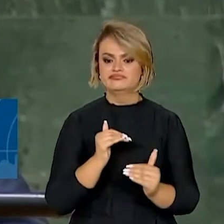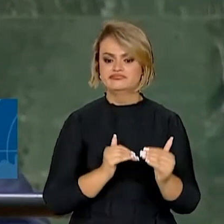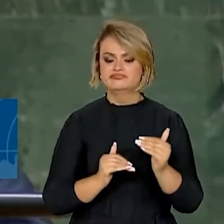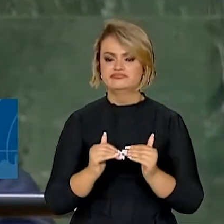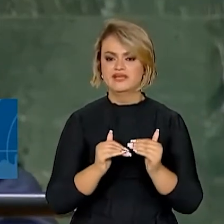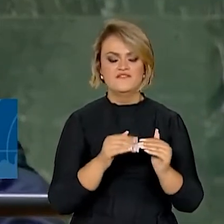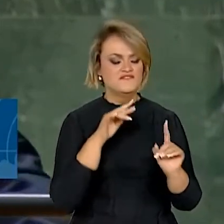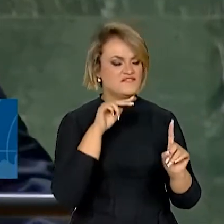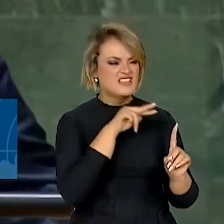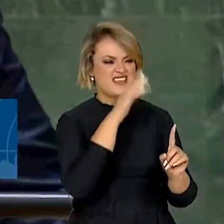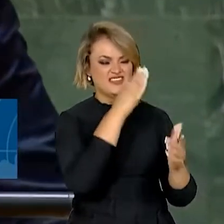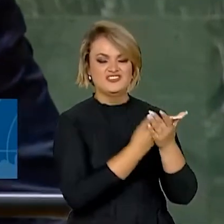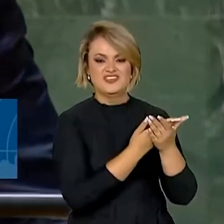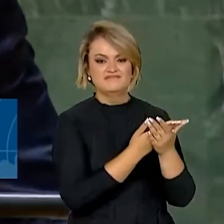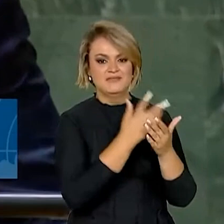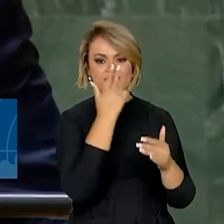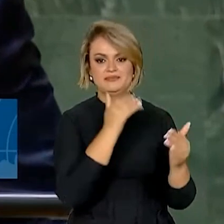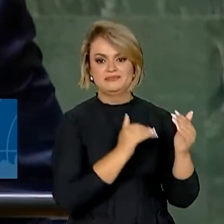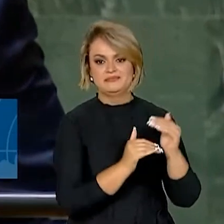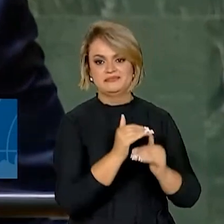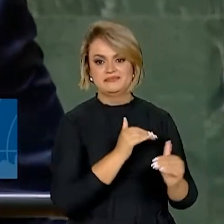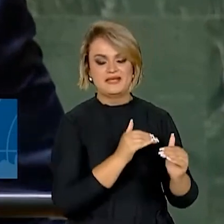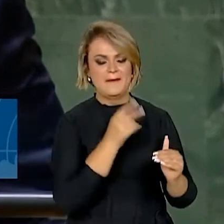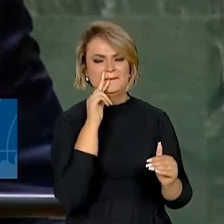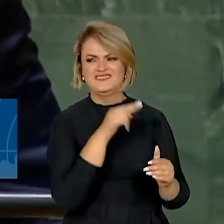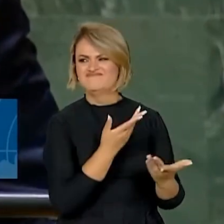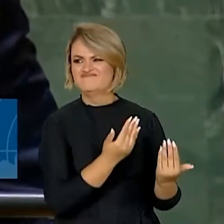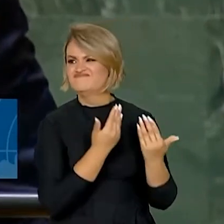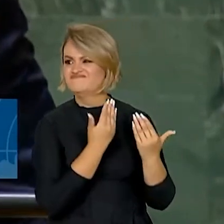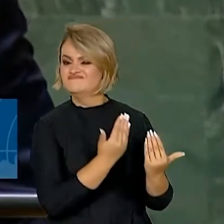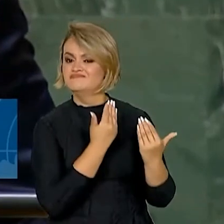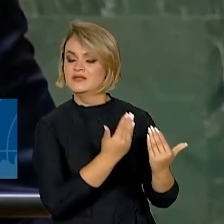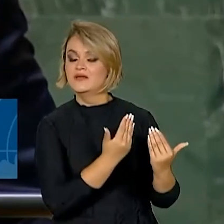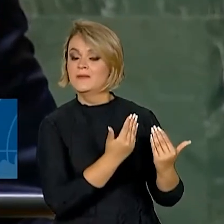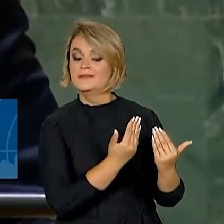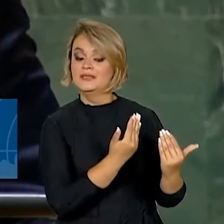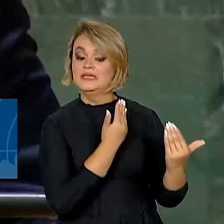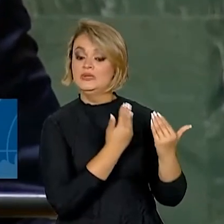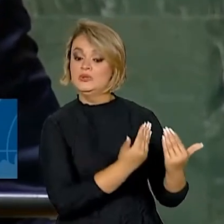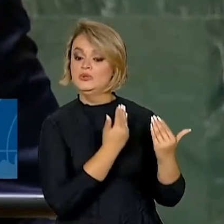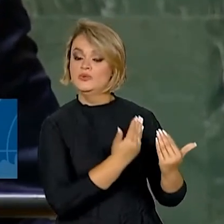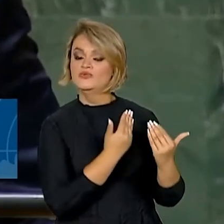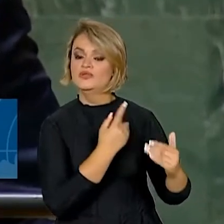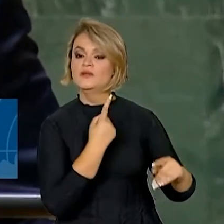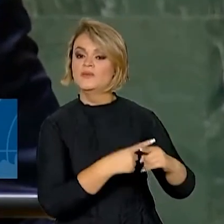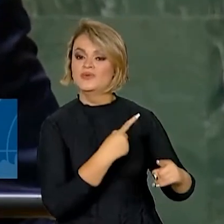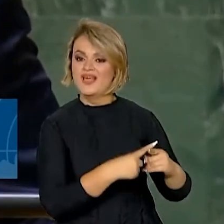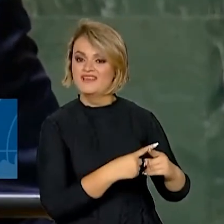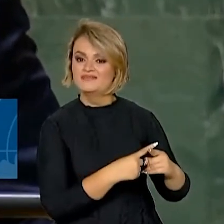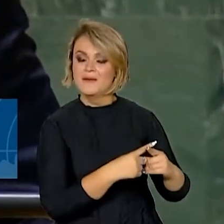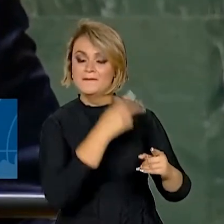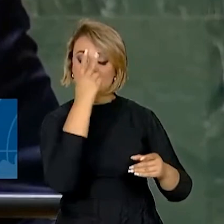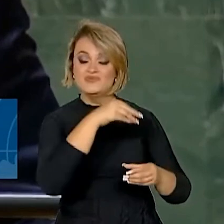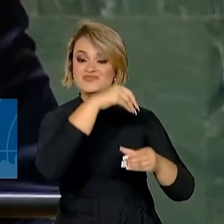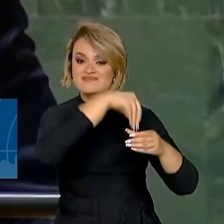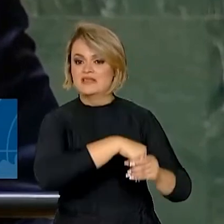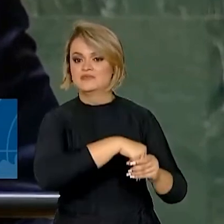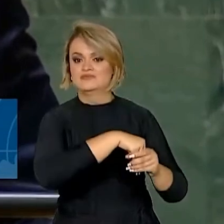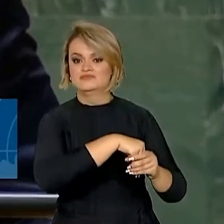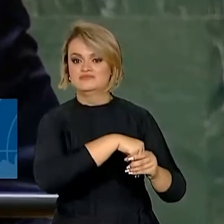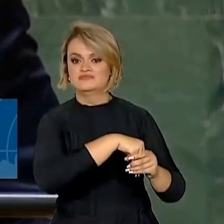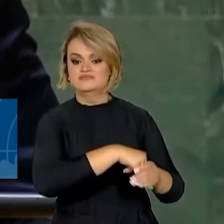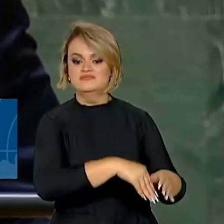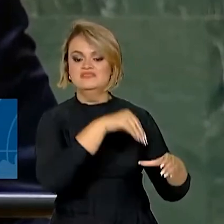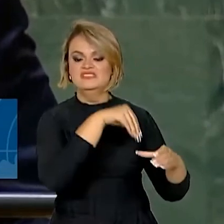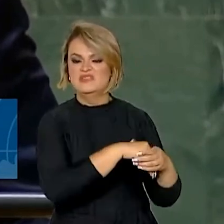sua credibilidade. Essa fragilidade decorre, em particular, da ação de seus membros permanentes,